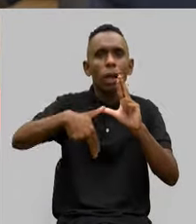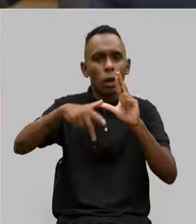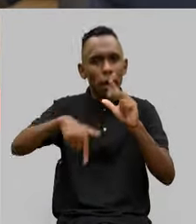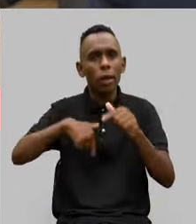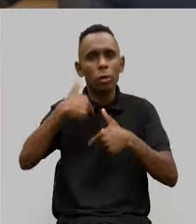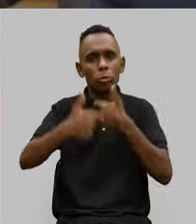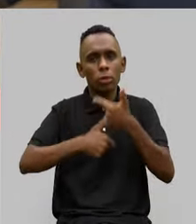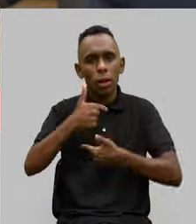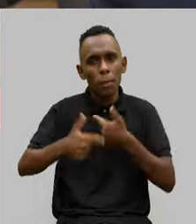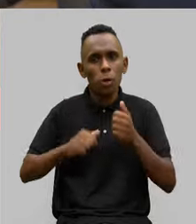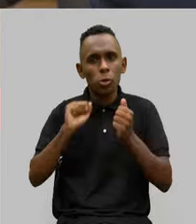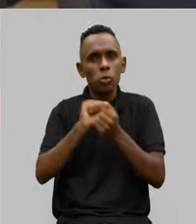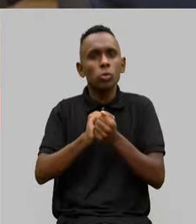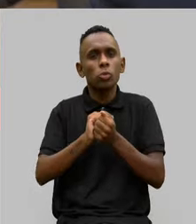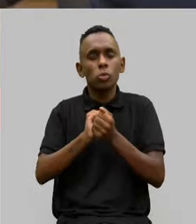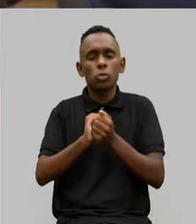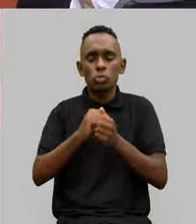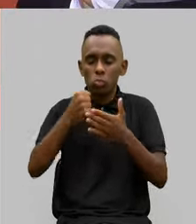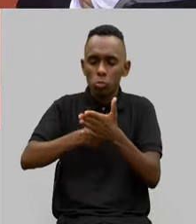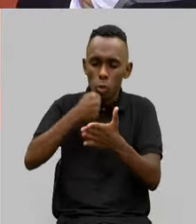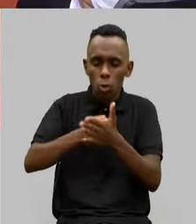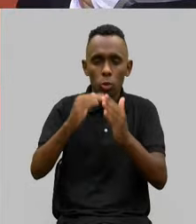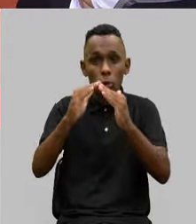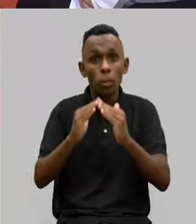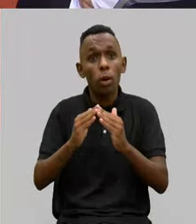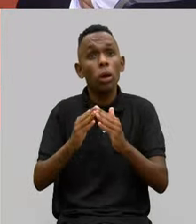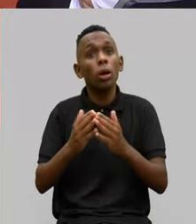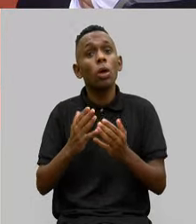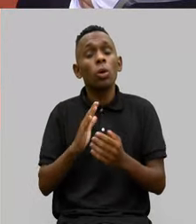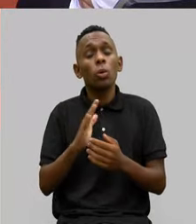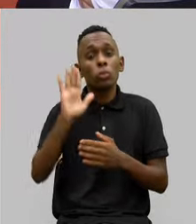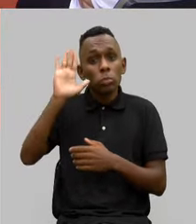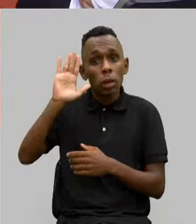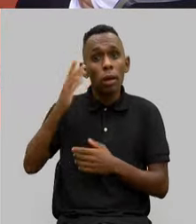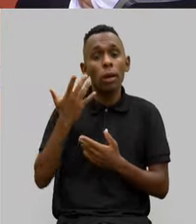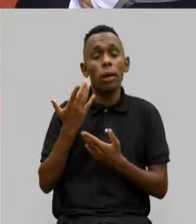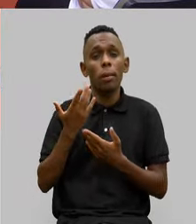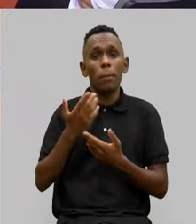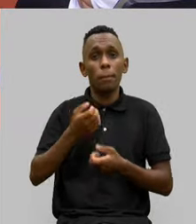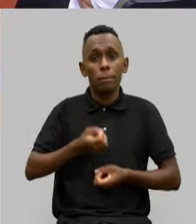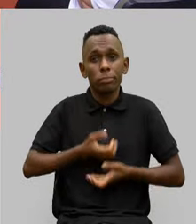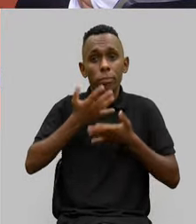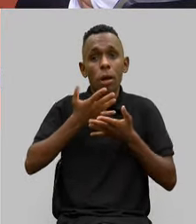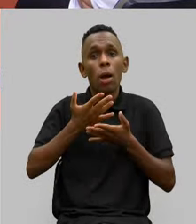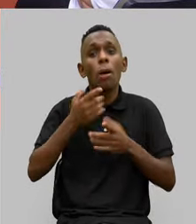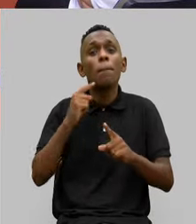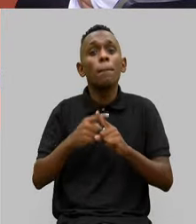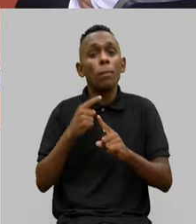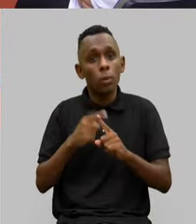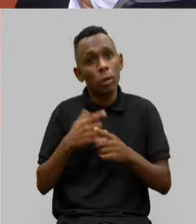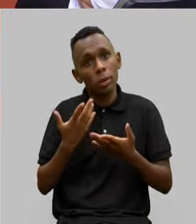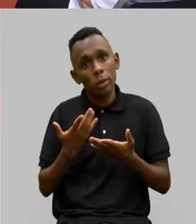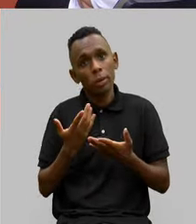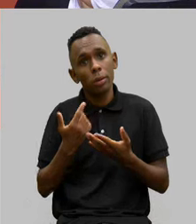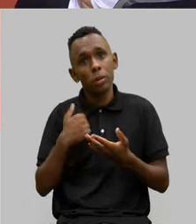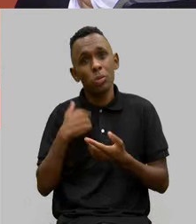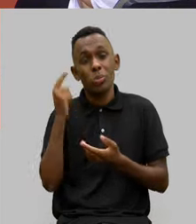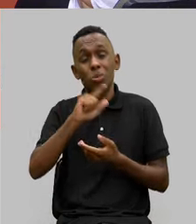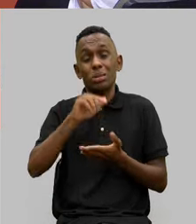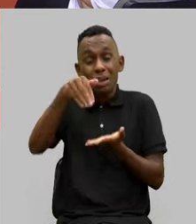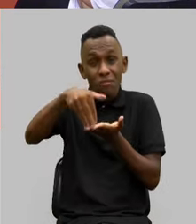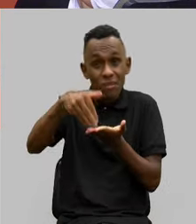por moradia mas eu eu eu pedi a palavra também deputada Beatriz que talvez eu não consiga ficar até